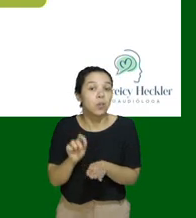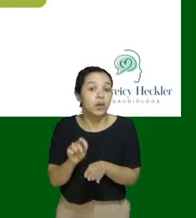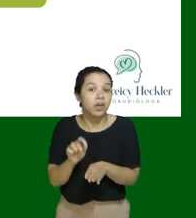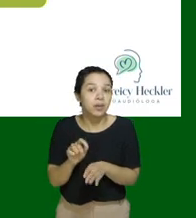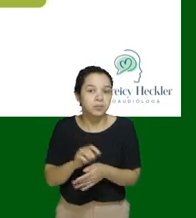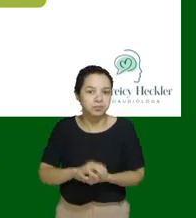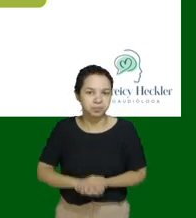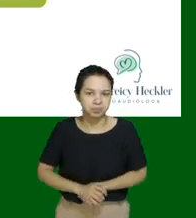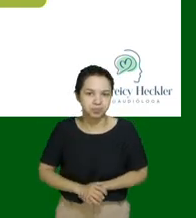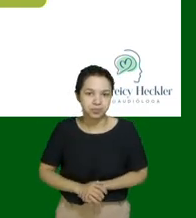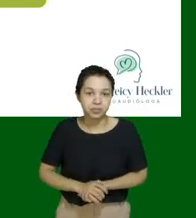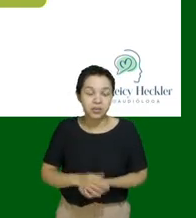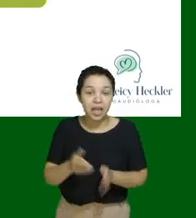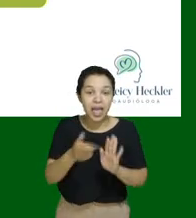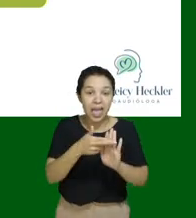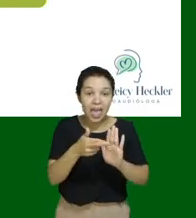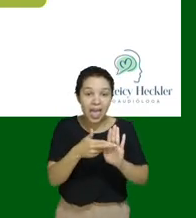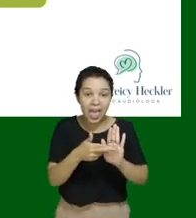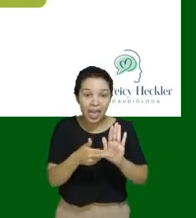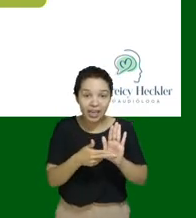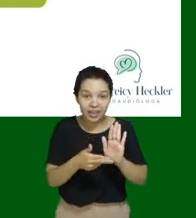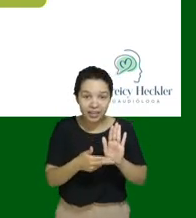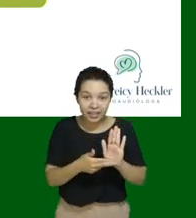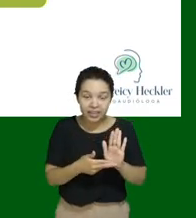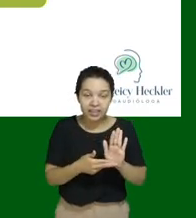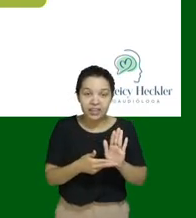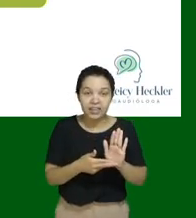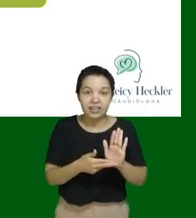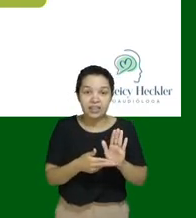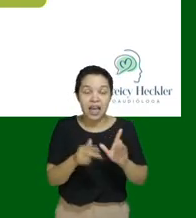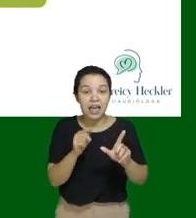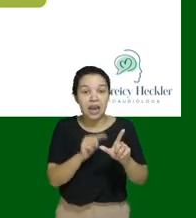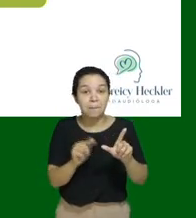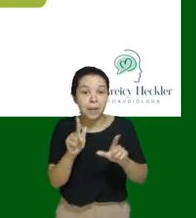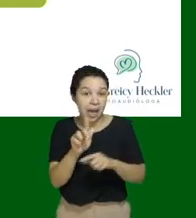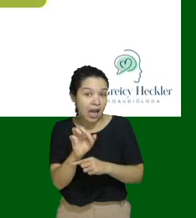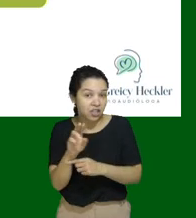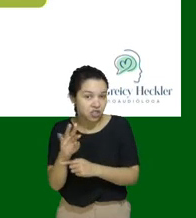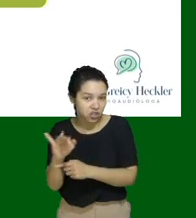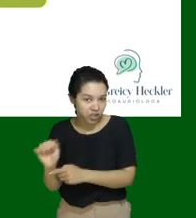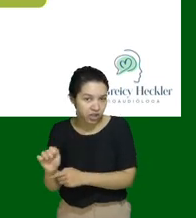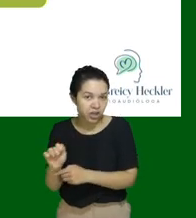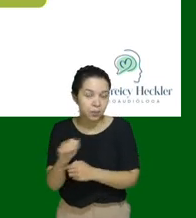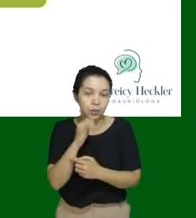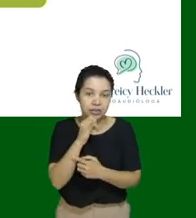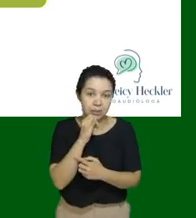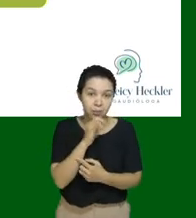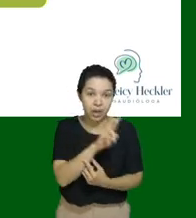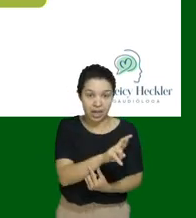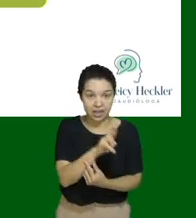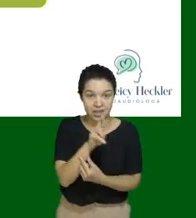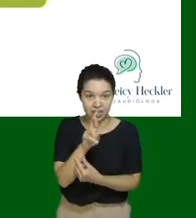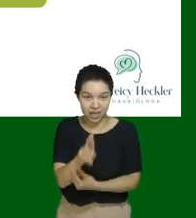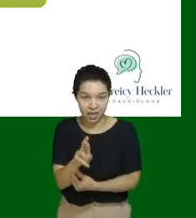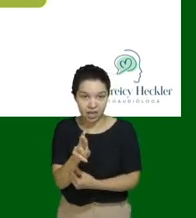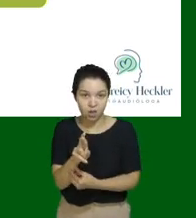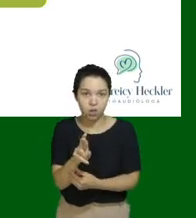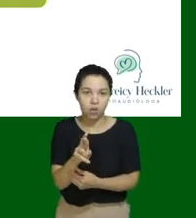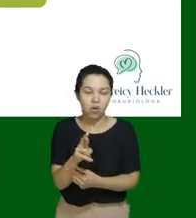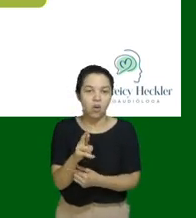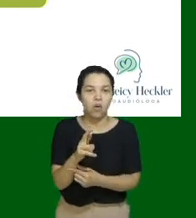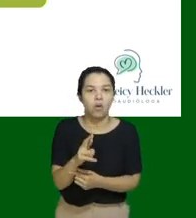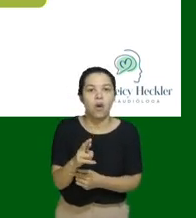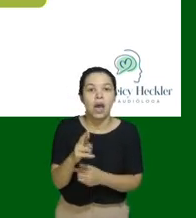automatização das regras de gramática. Então, ele já sabe que ele usa RR quando faz